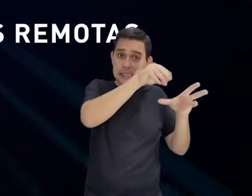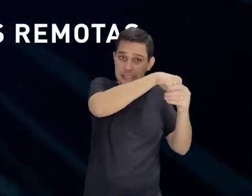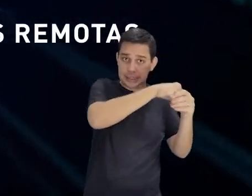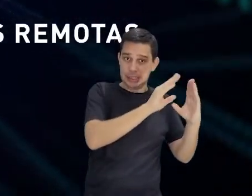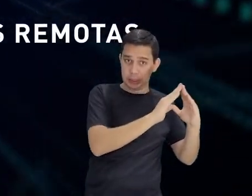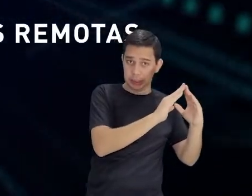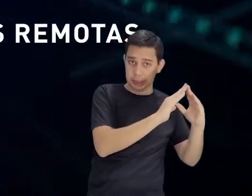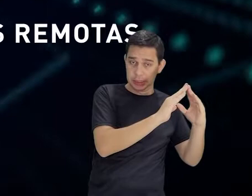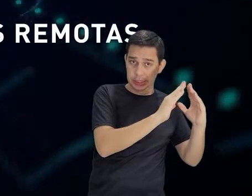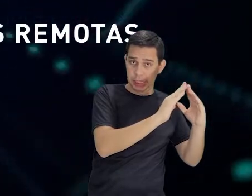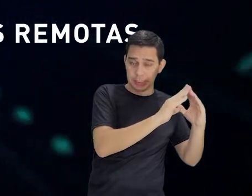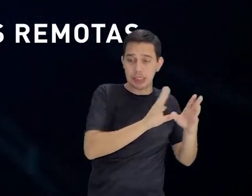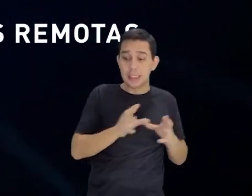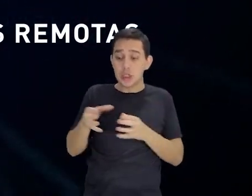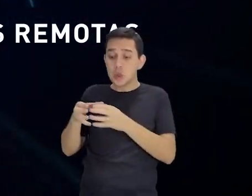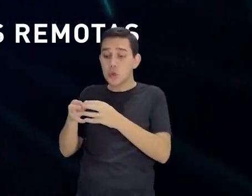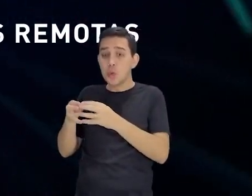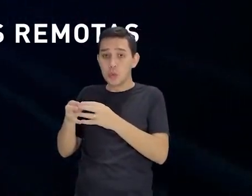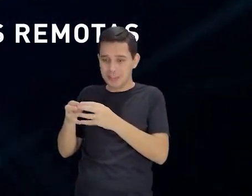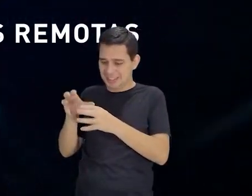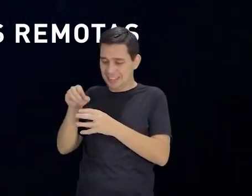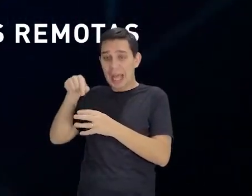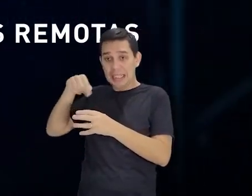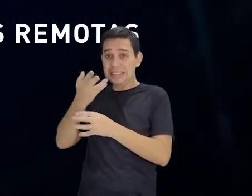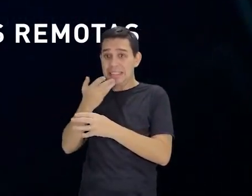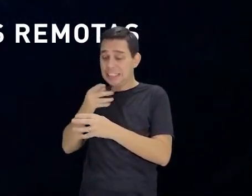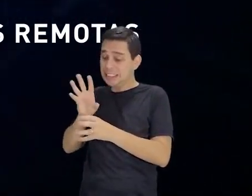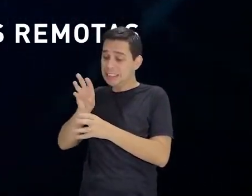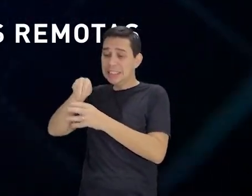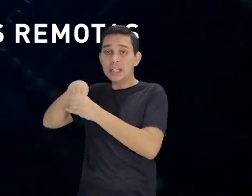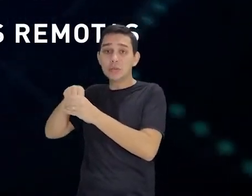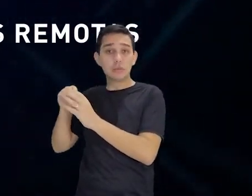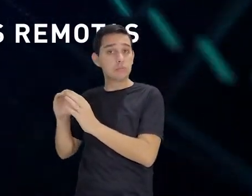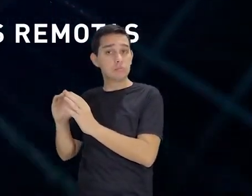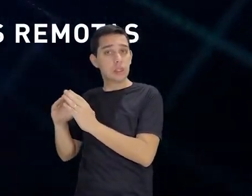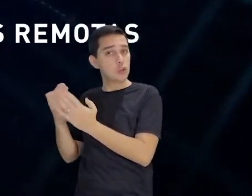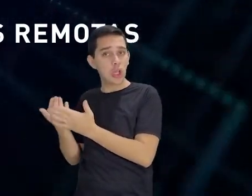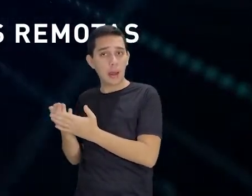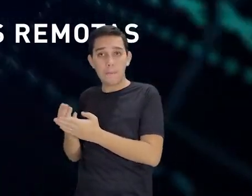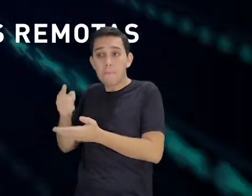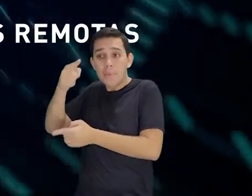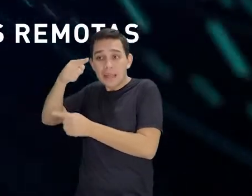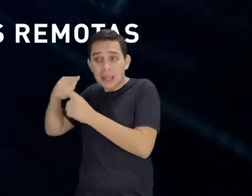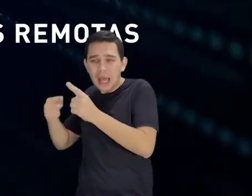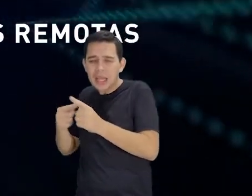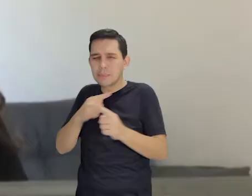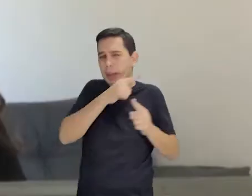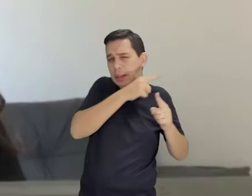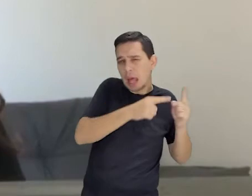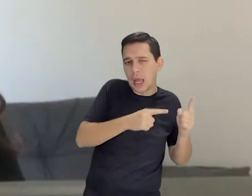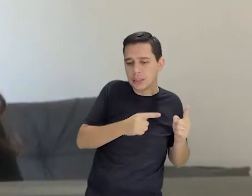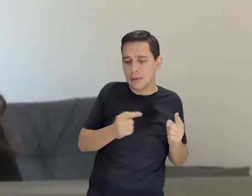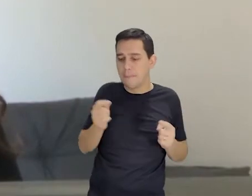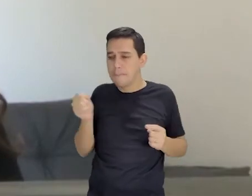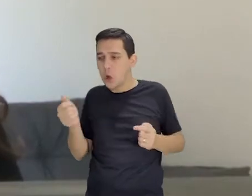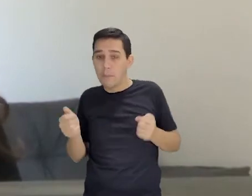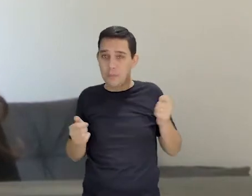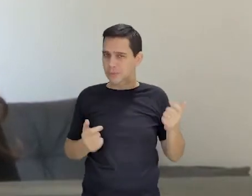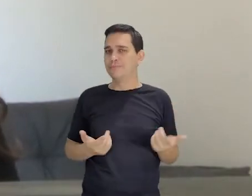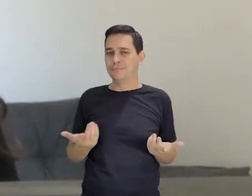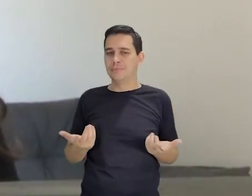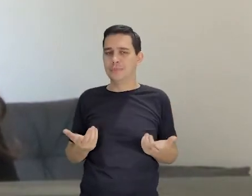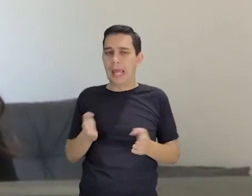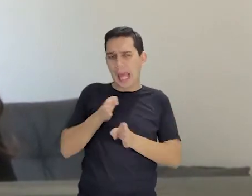estar remotamente acompanhando o processo de ensino. E além